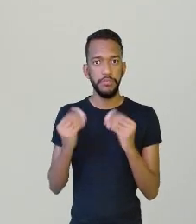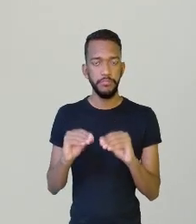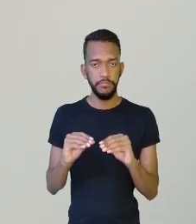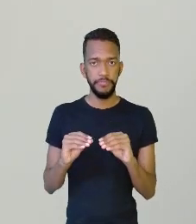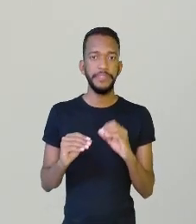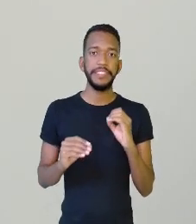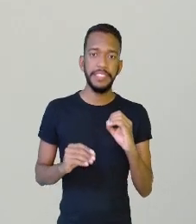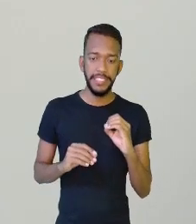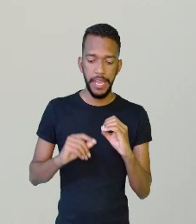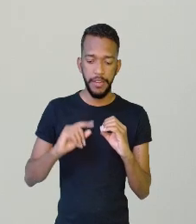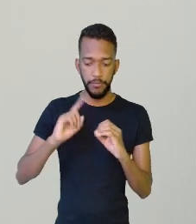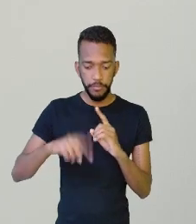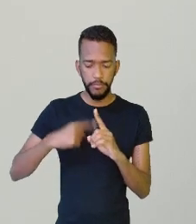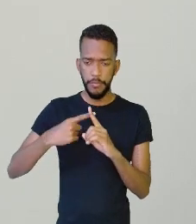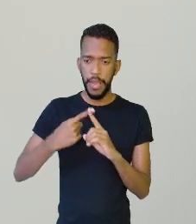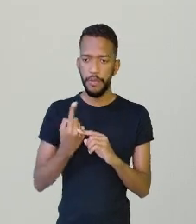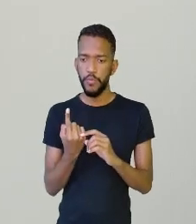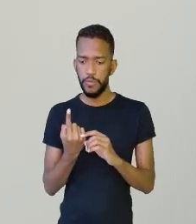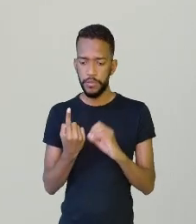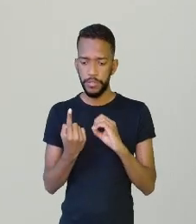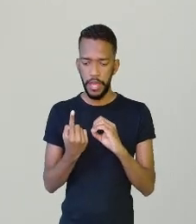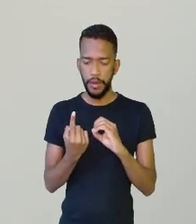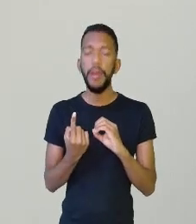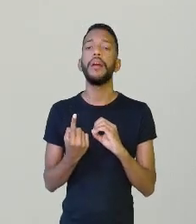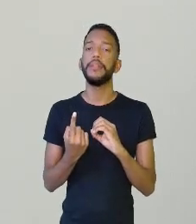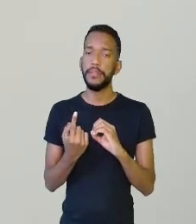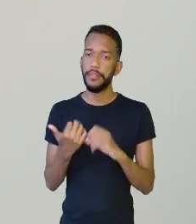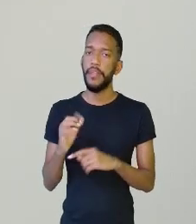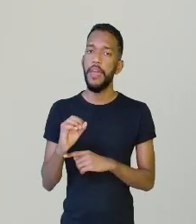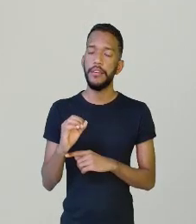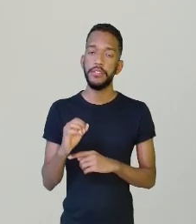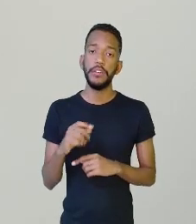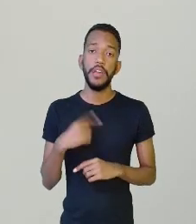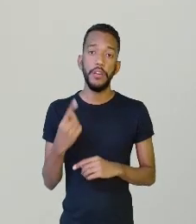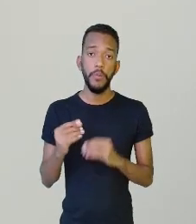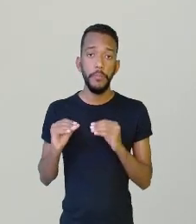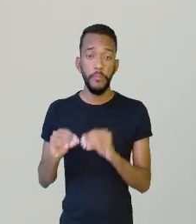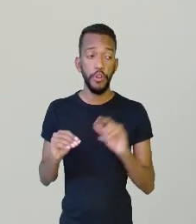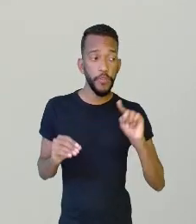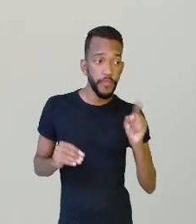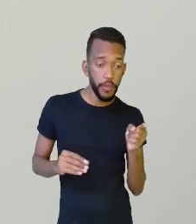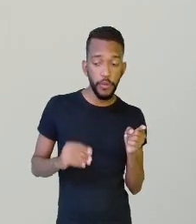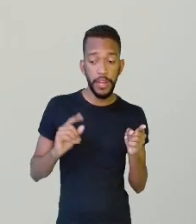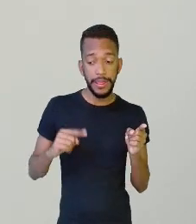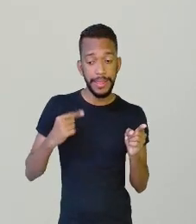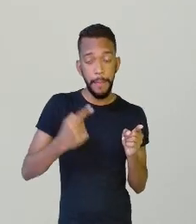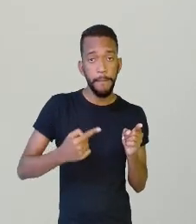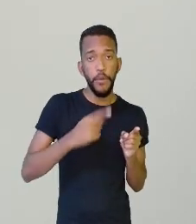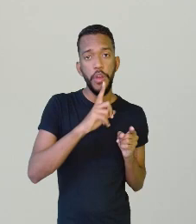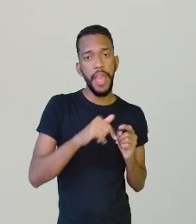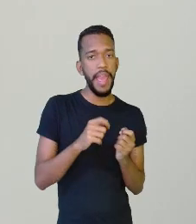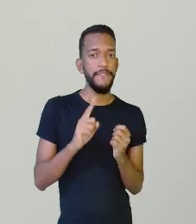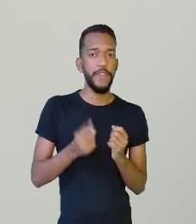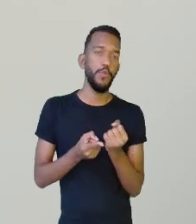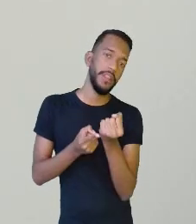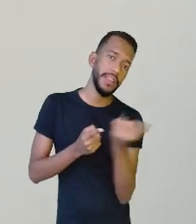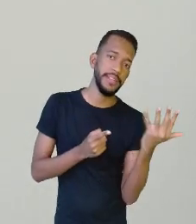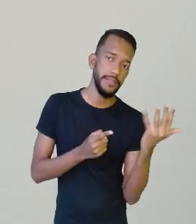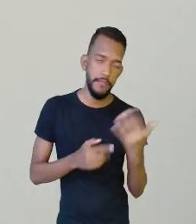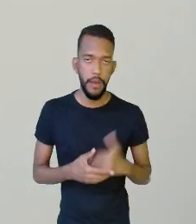tá? Naquele caso, seriam 10 e eu coloco a vírgula para dizer que o que vem depois é